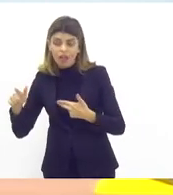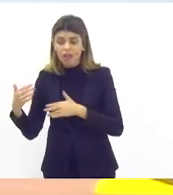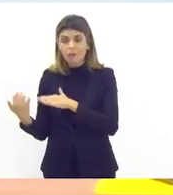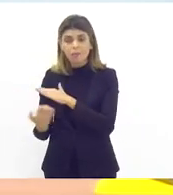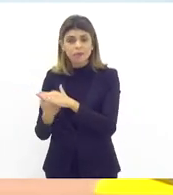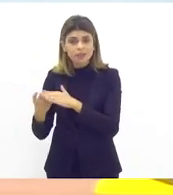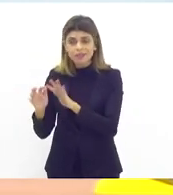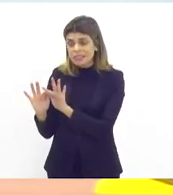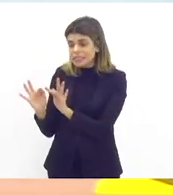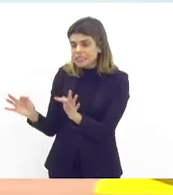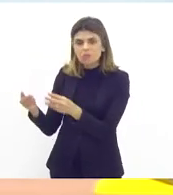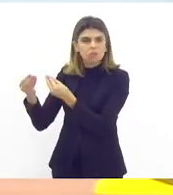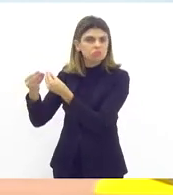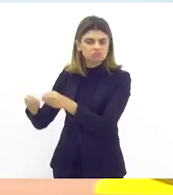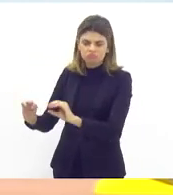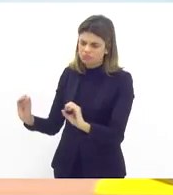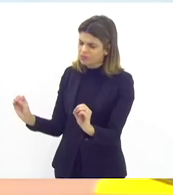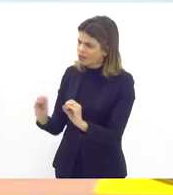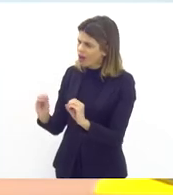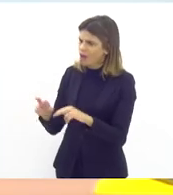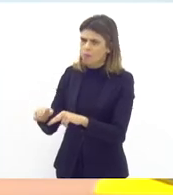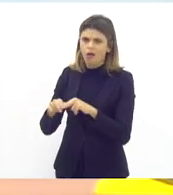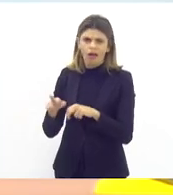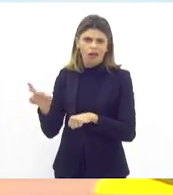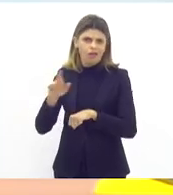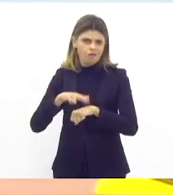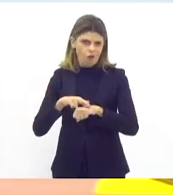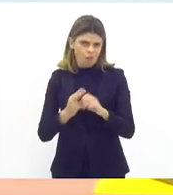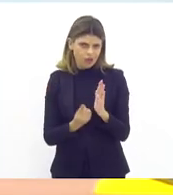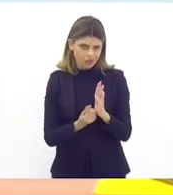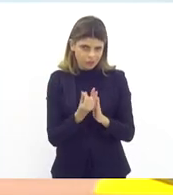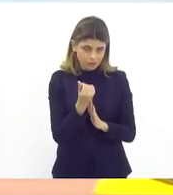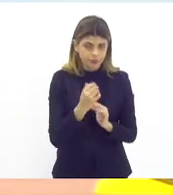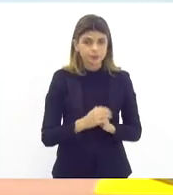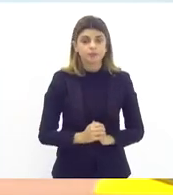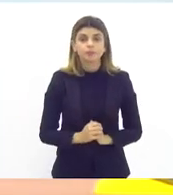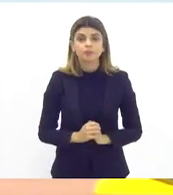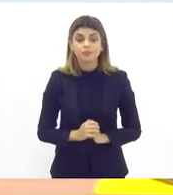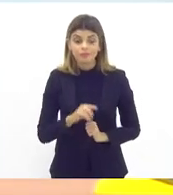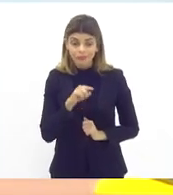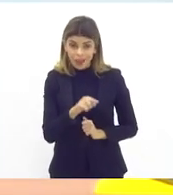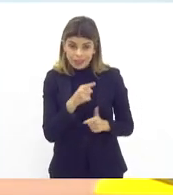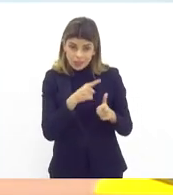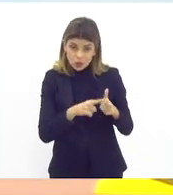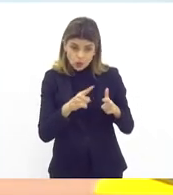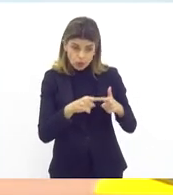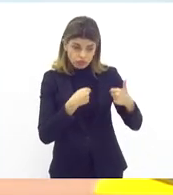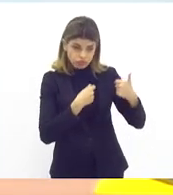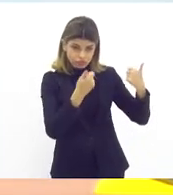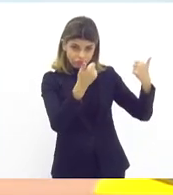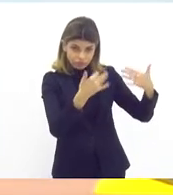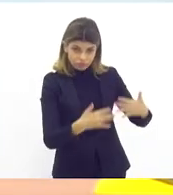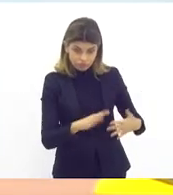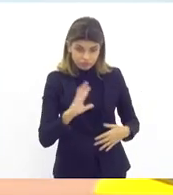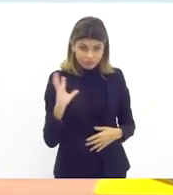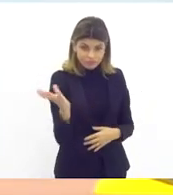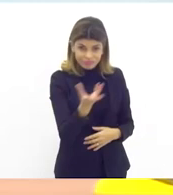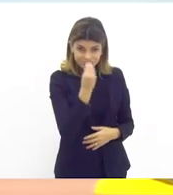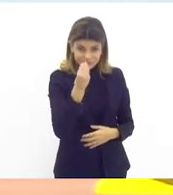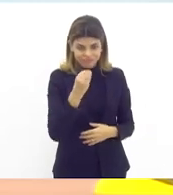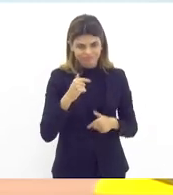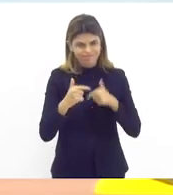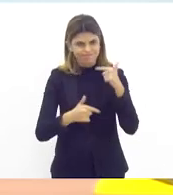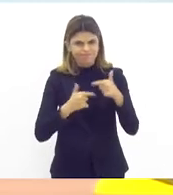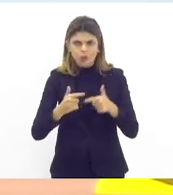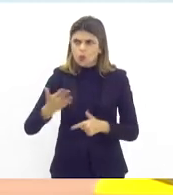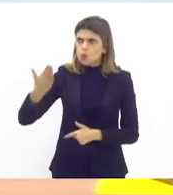que não vai ser afetada pela reforma. Agora, eu estou falando dessa situação que eu dei, o exemplo que eu dei, um setor que é dominantemente de meio da cadeia,